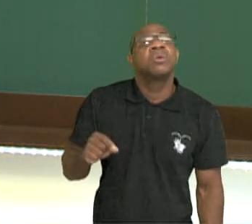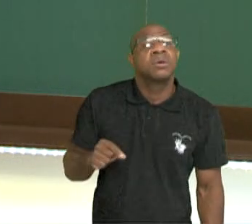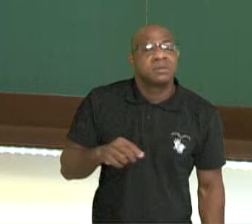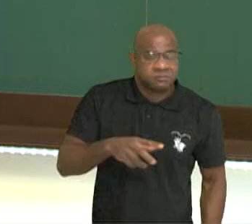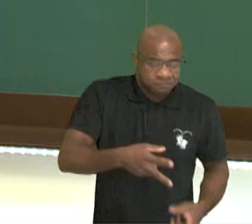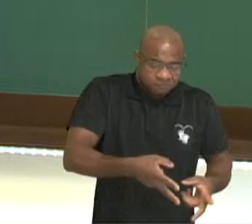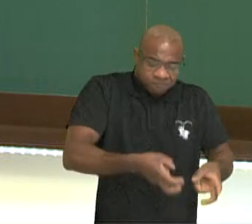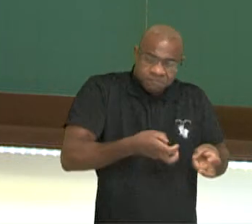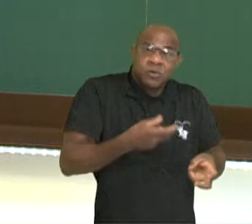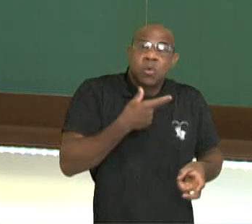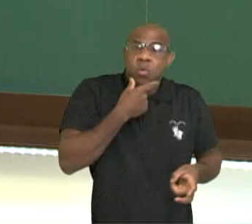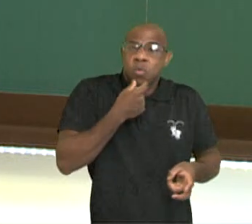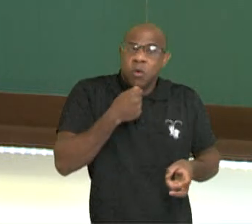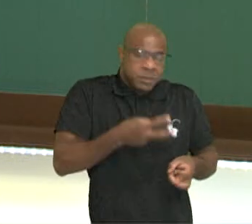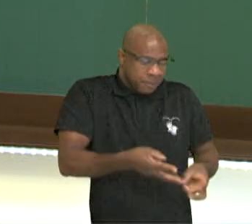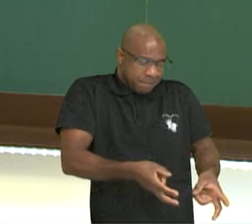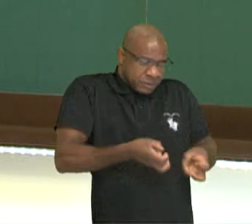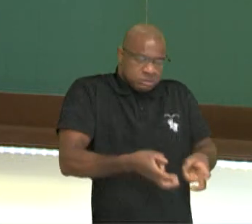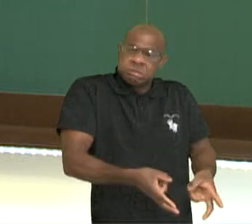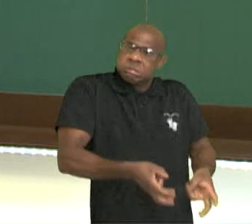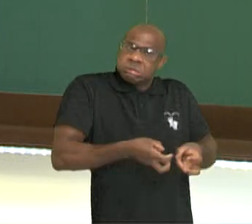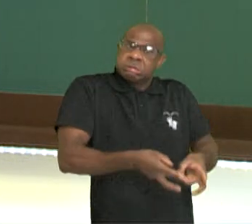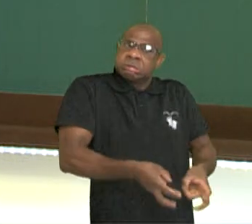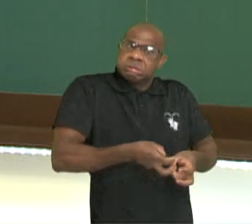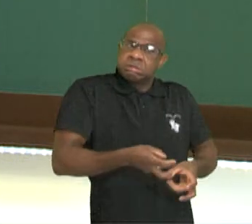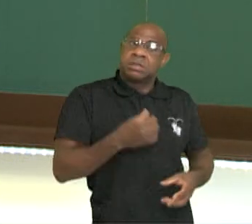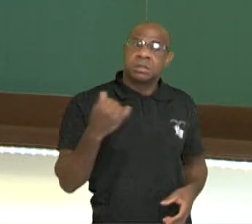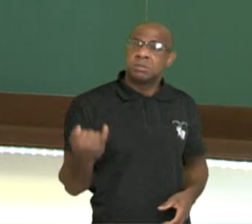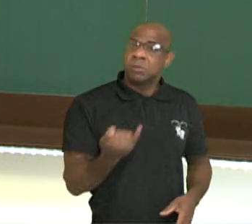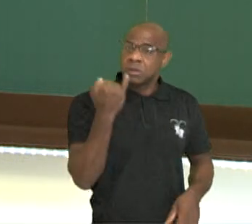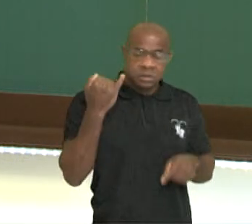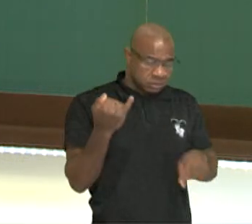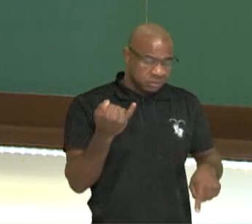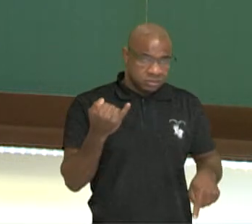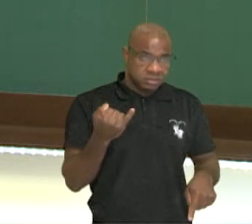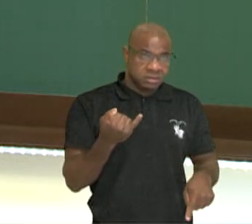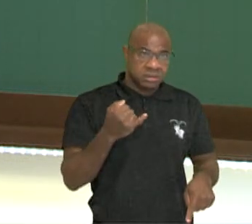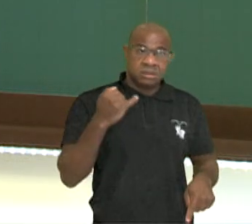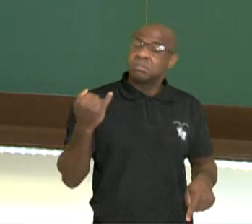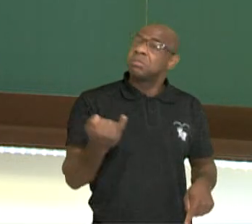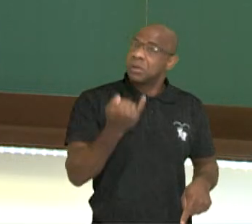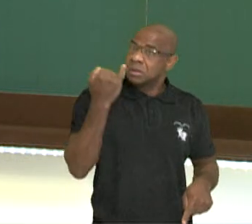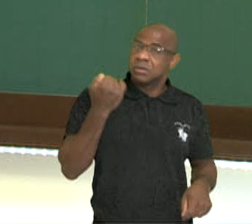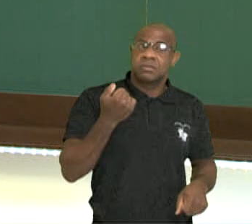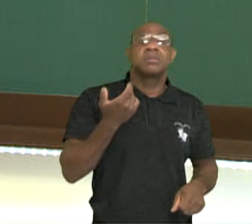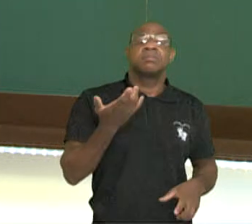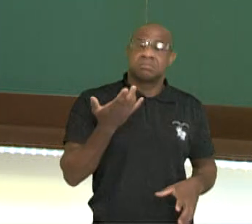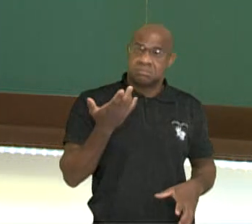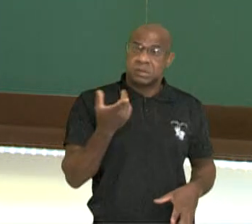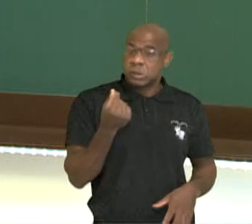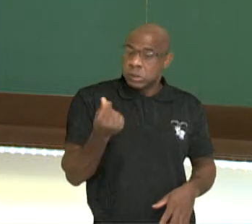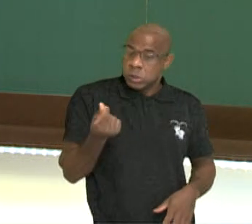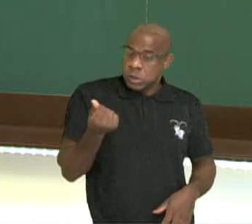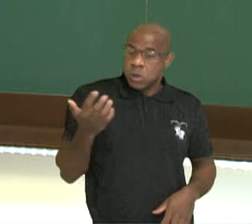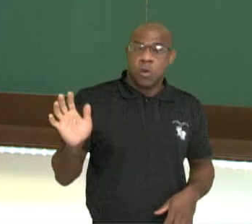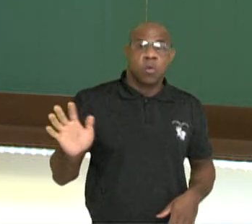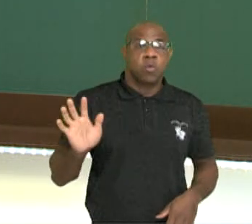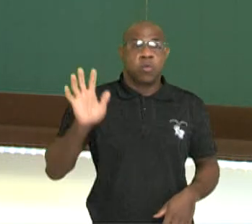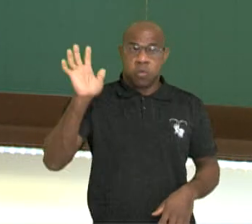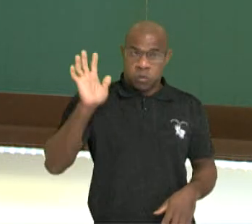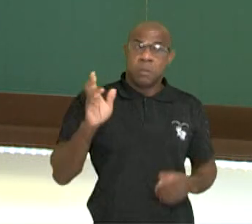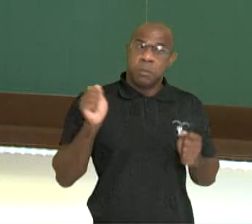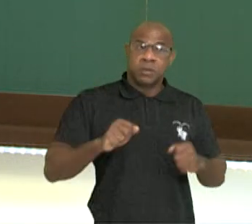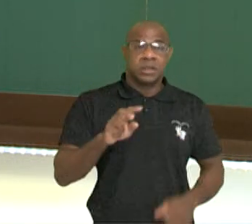desse solo alguma coisa que é importante, que é valiosa, que pode ser utilizada para alguma atividade.